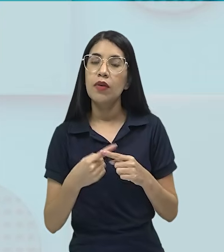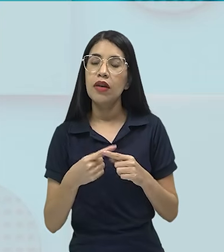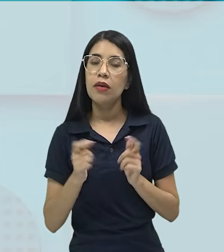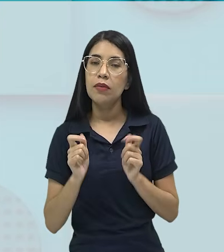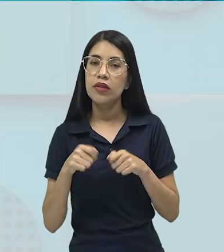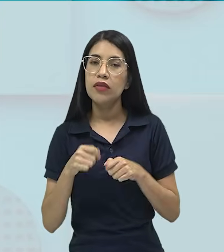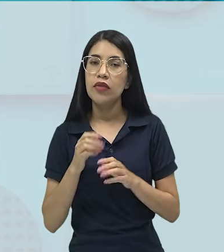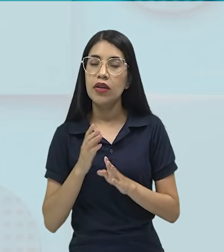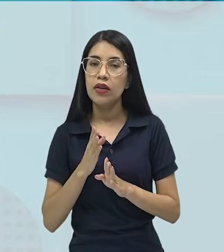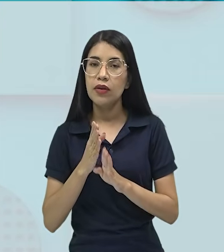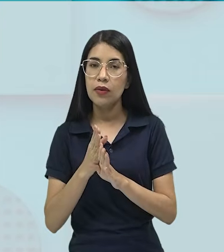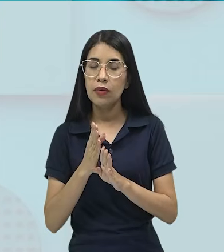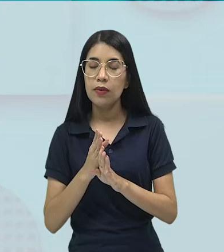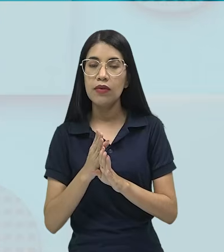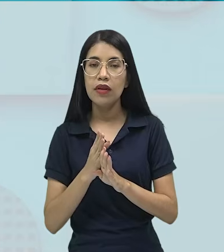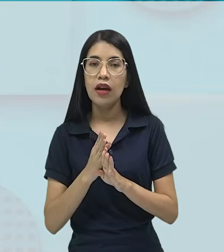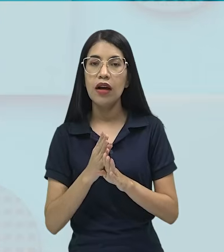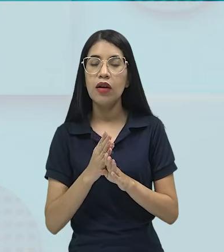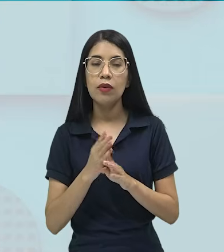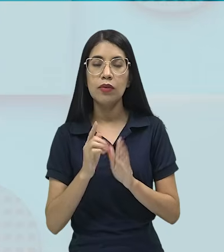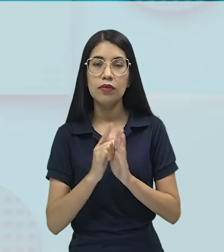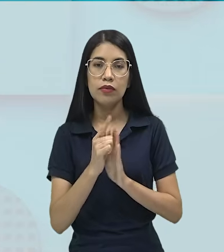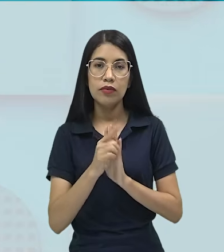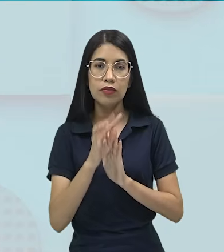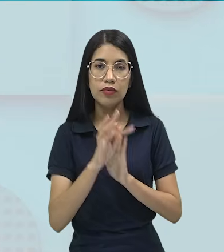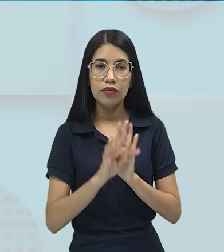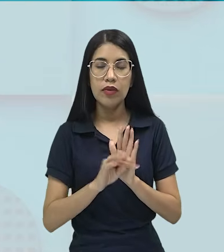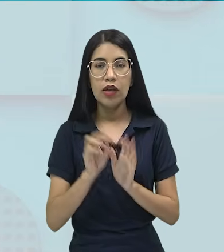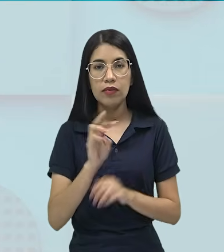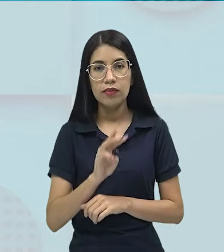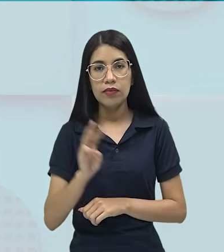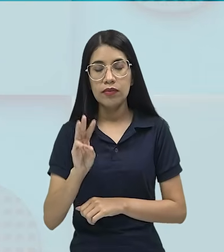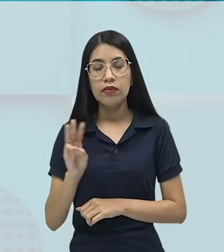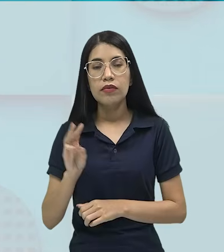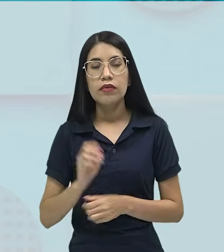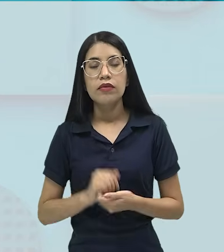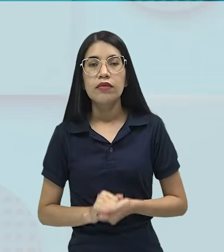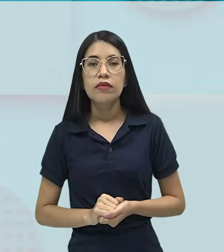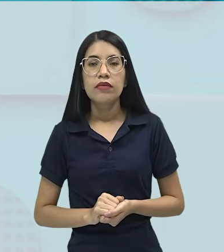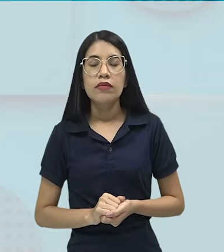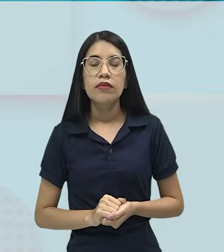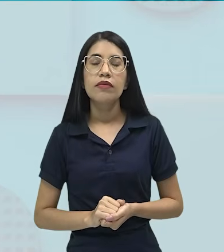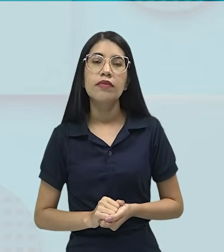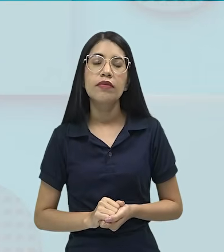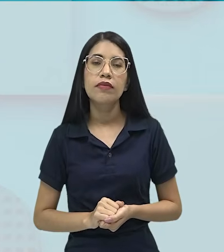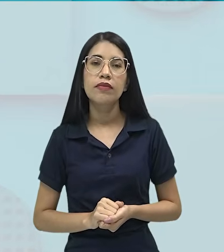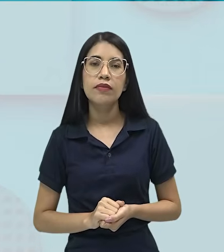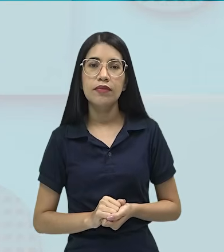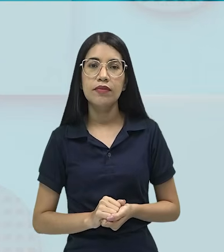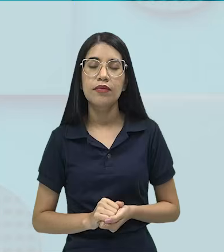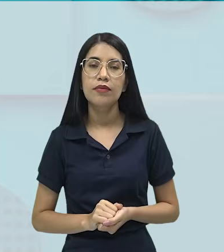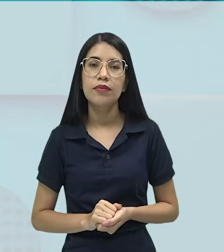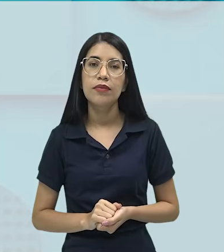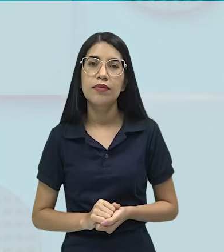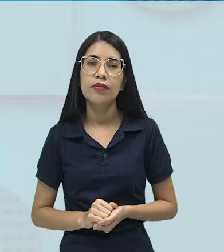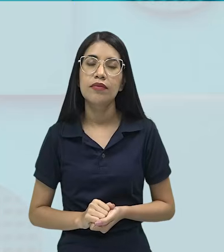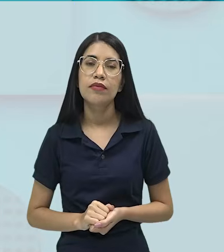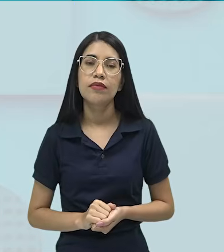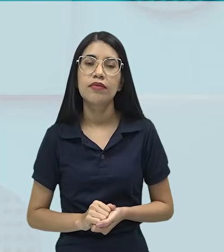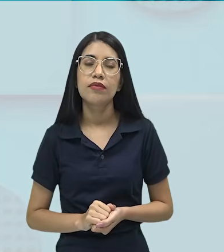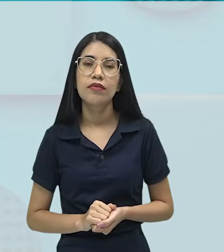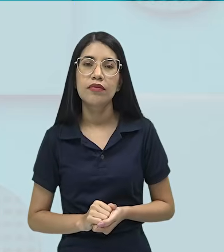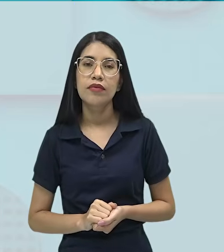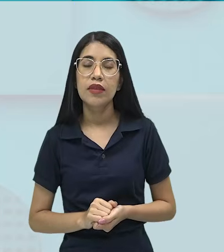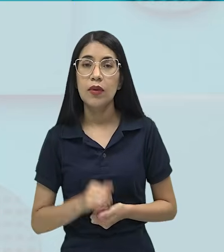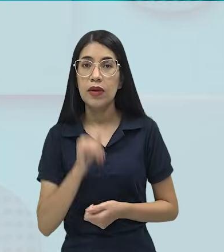que vai estar publicado o gênero textual, o texto em si, né? Então, todos